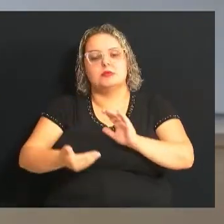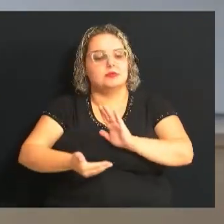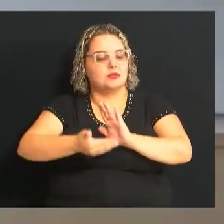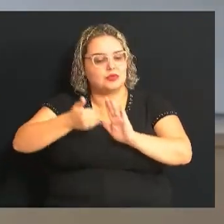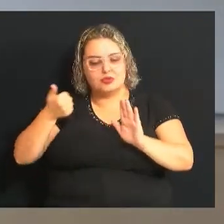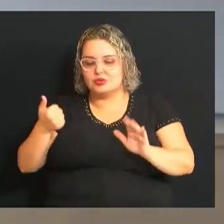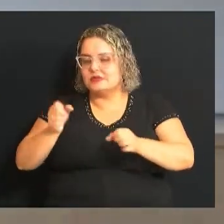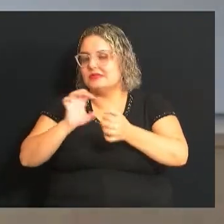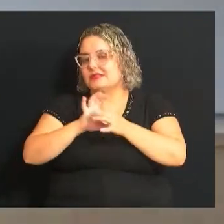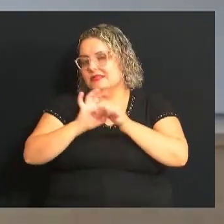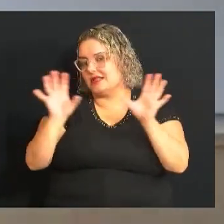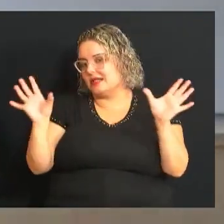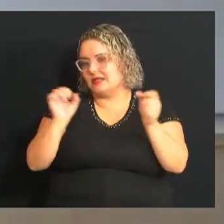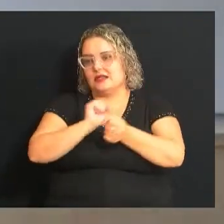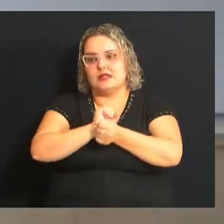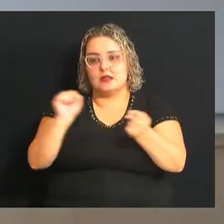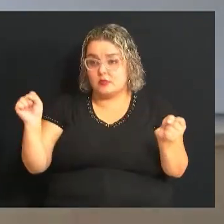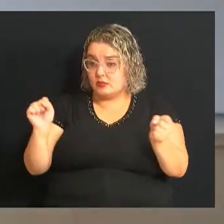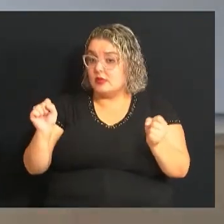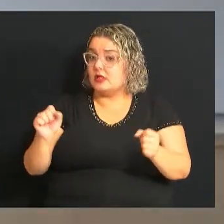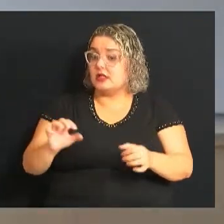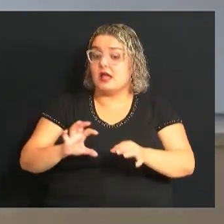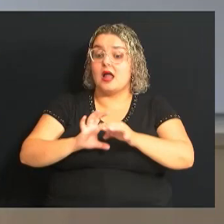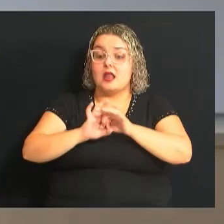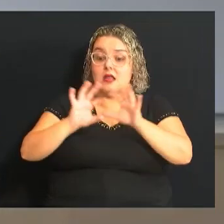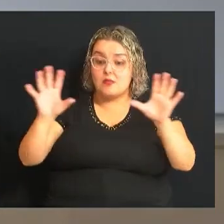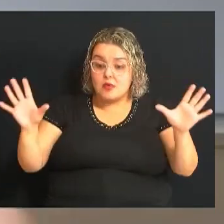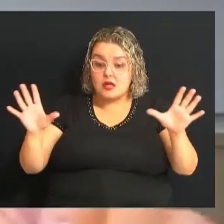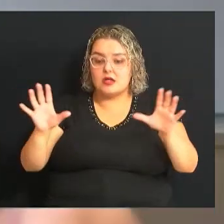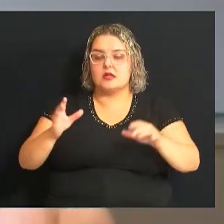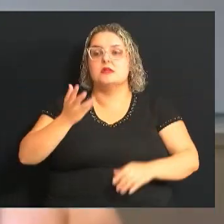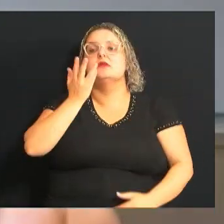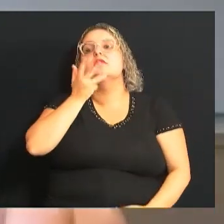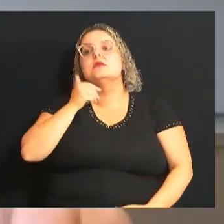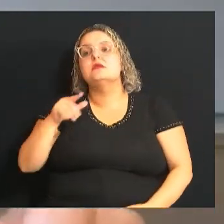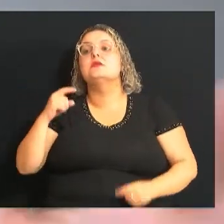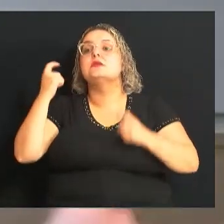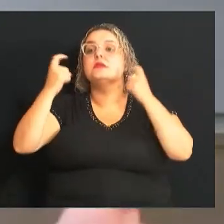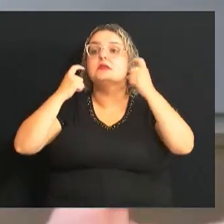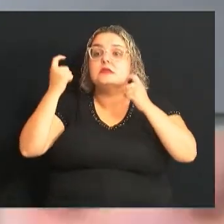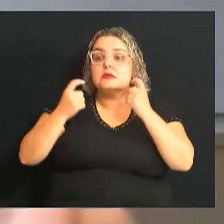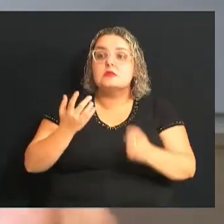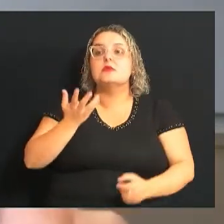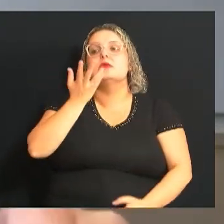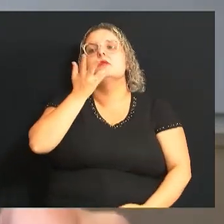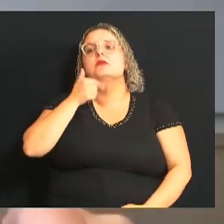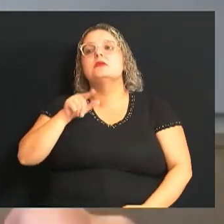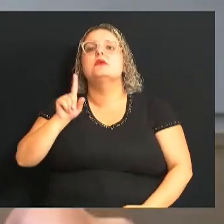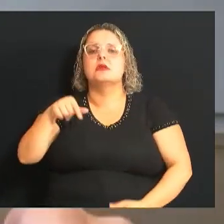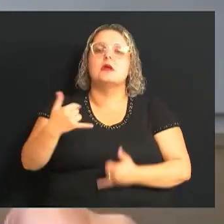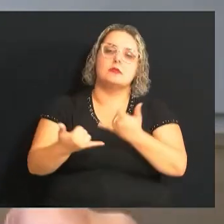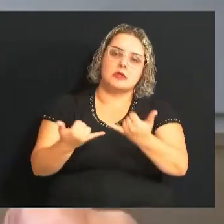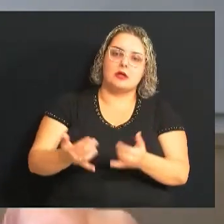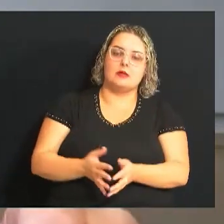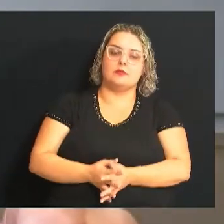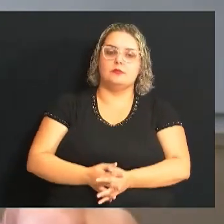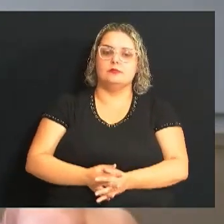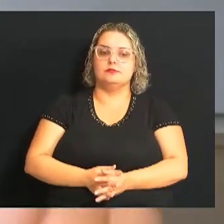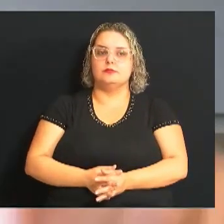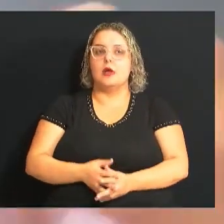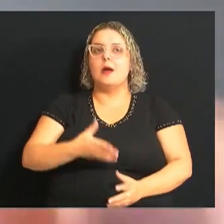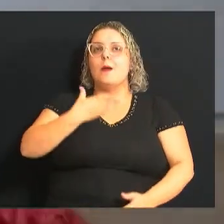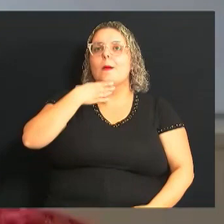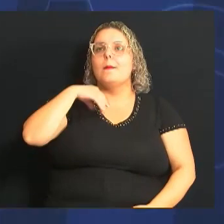e especialmente a liberdade de ser criança, de se preocupar com o que as crianças devem se preocupar, que é brincar. Pais que